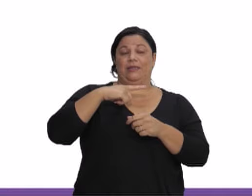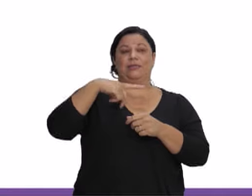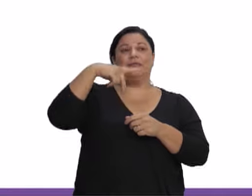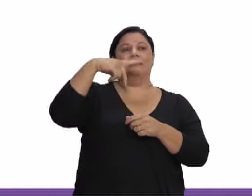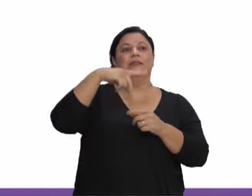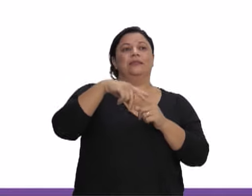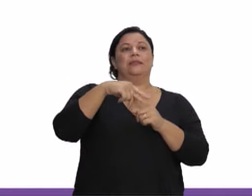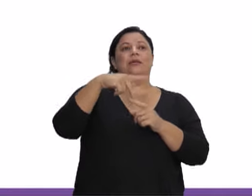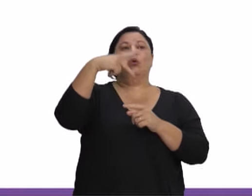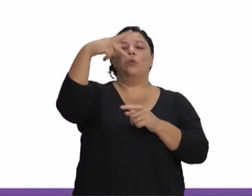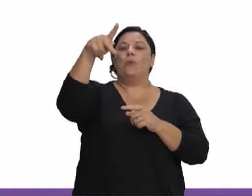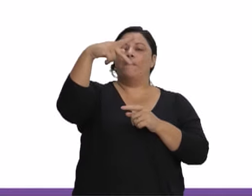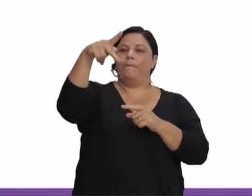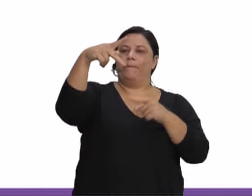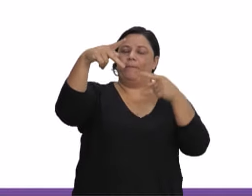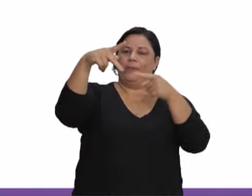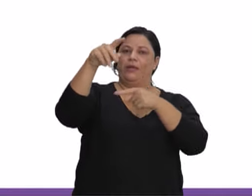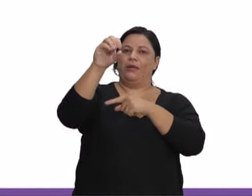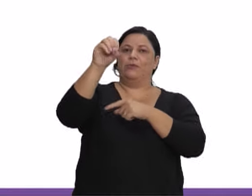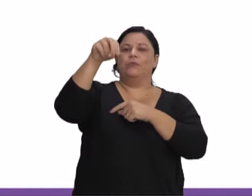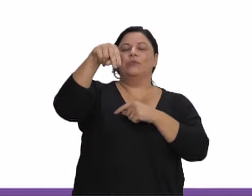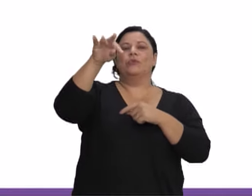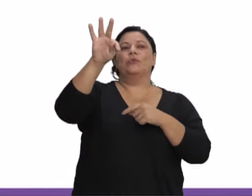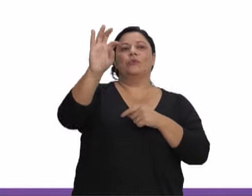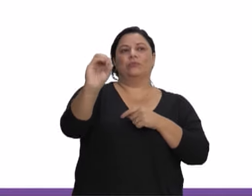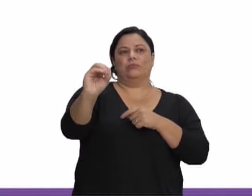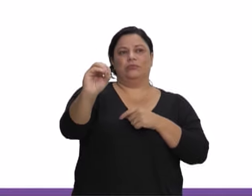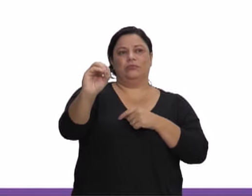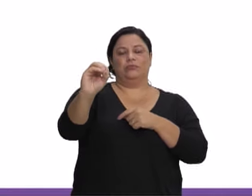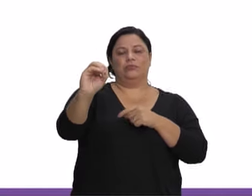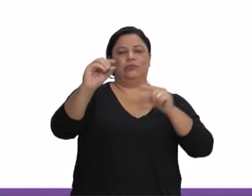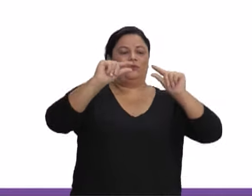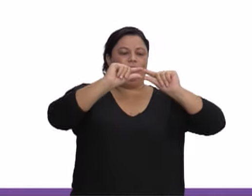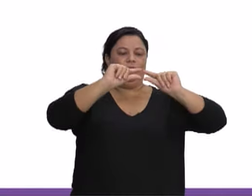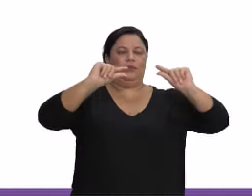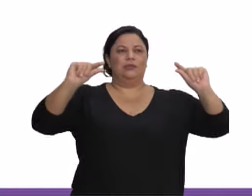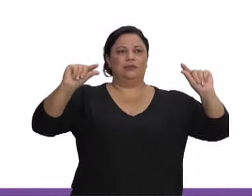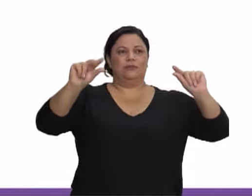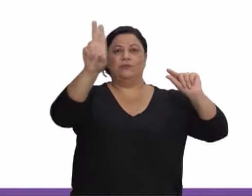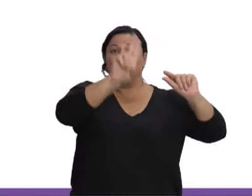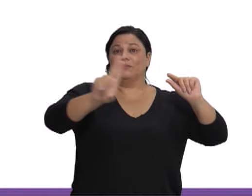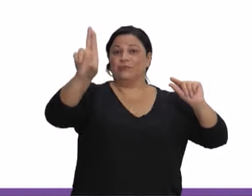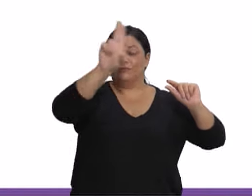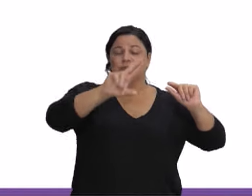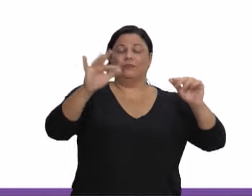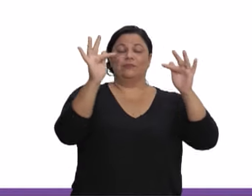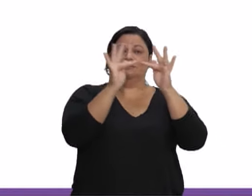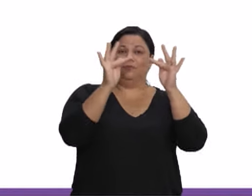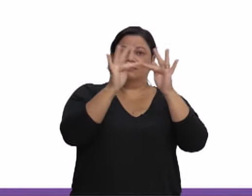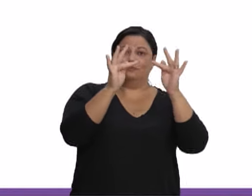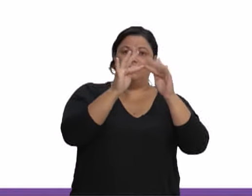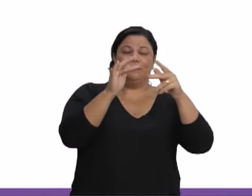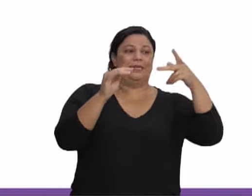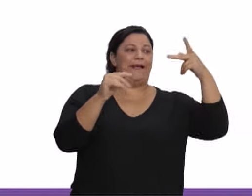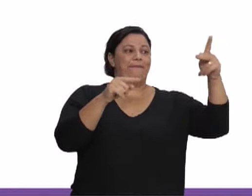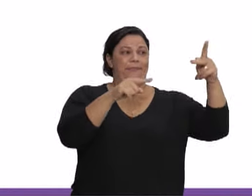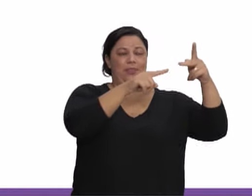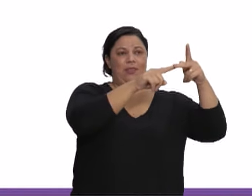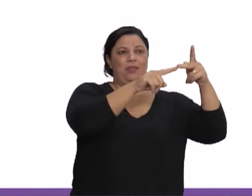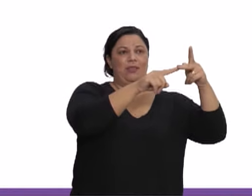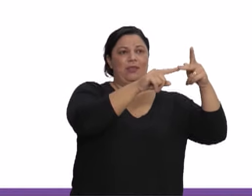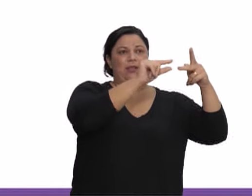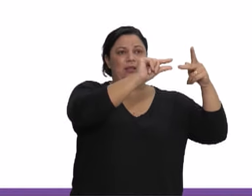equação, e ele me pede a distância. Então, vamos lá. Utilizando a fórmula, encontra a distância entre o ponto P e a reta